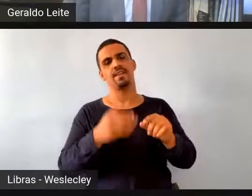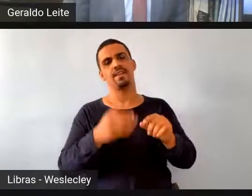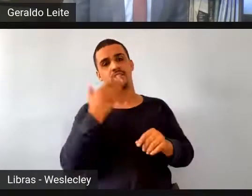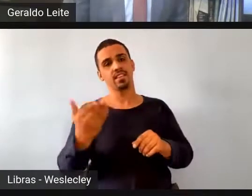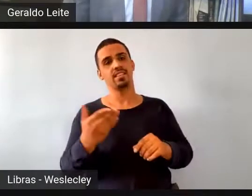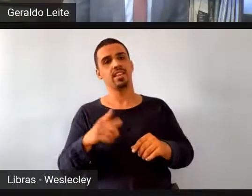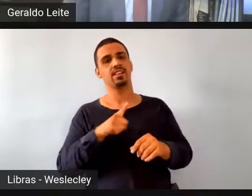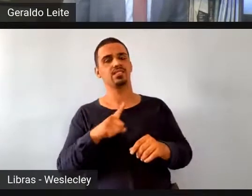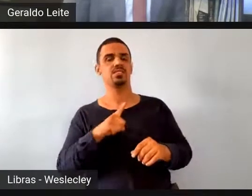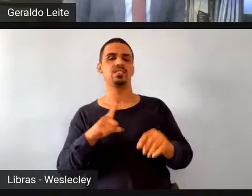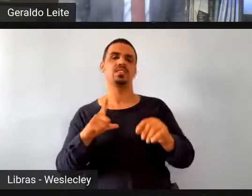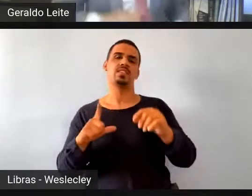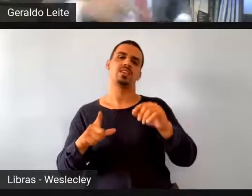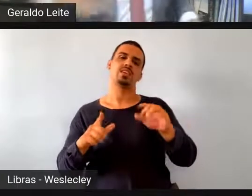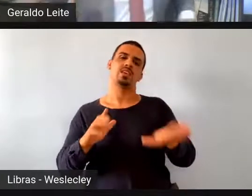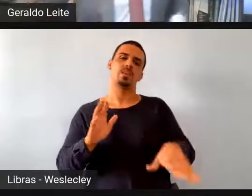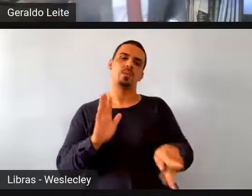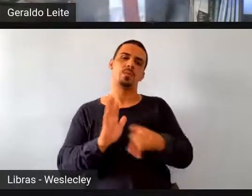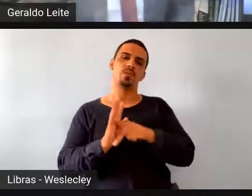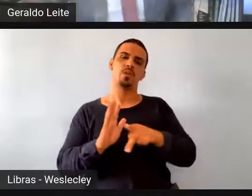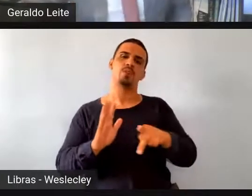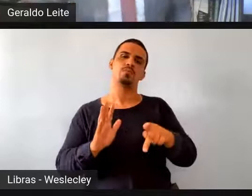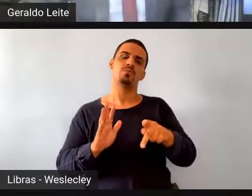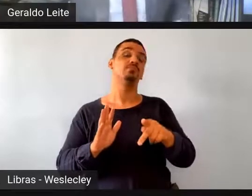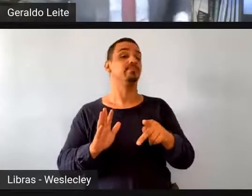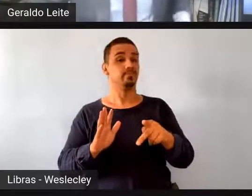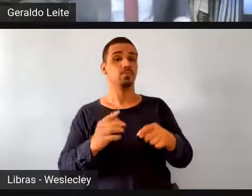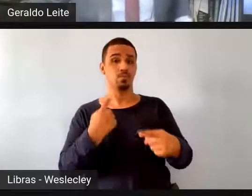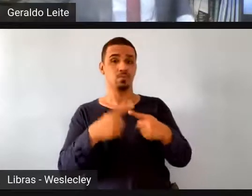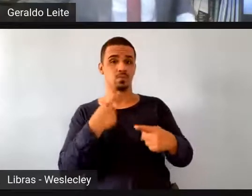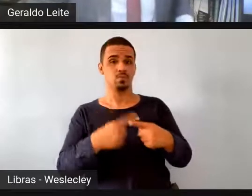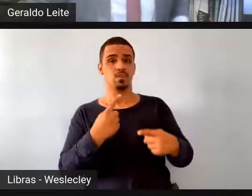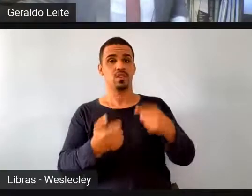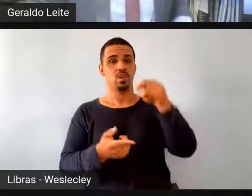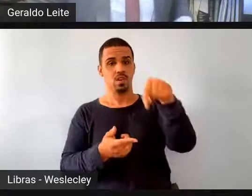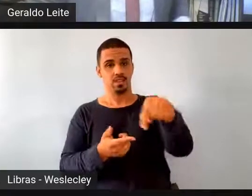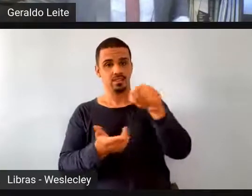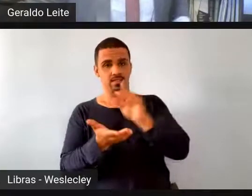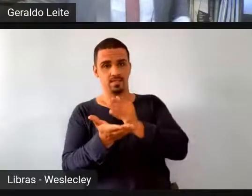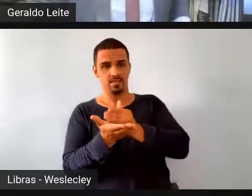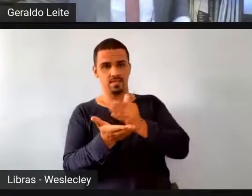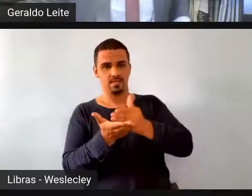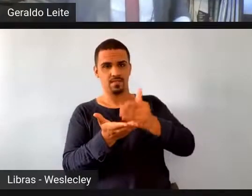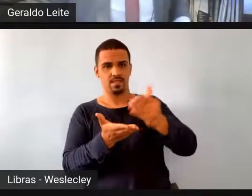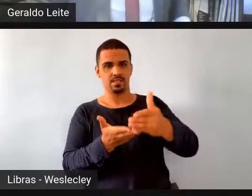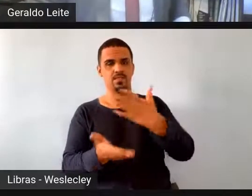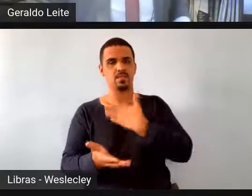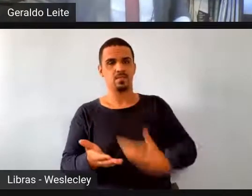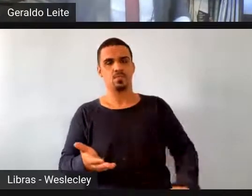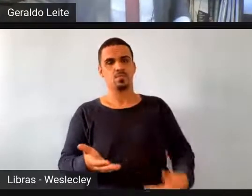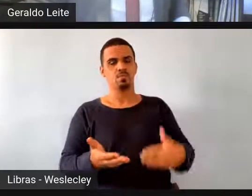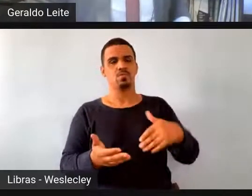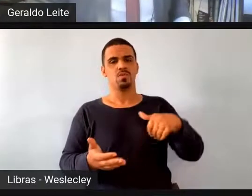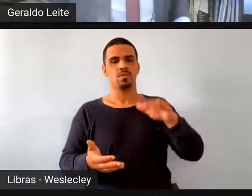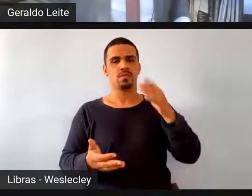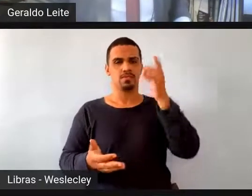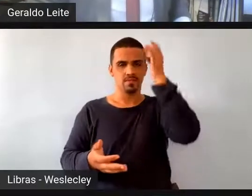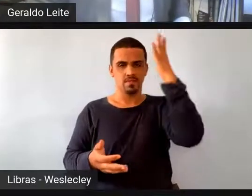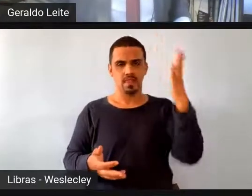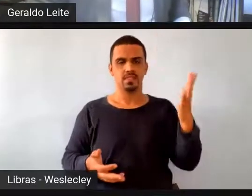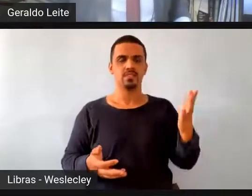Mas o financiamento público é muito importante para prover um chão básico a partir do qual alguém que eventualmente não tem